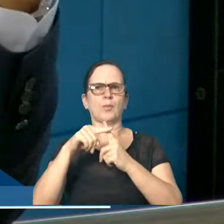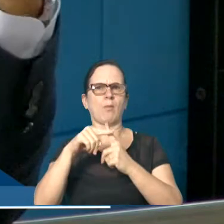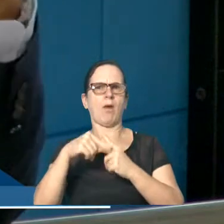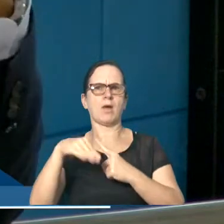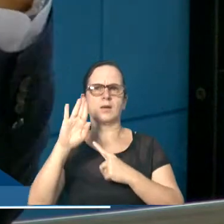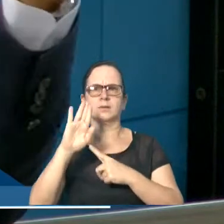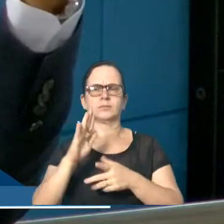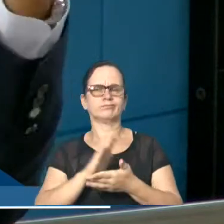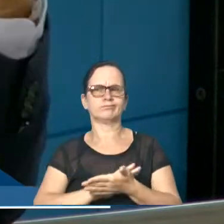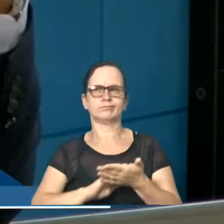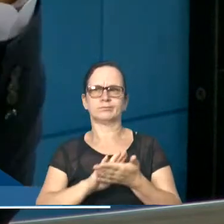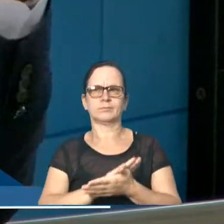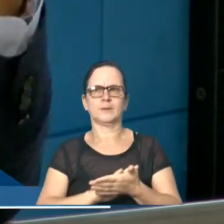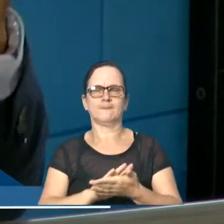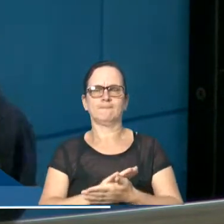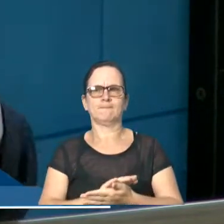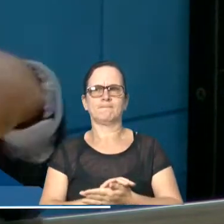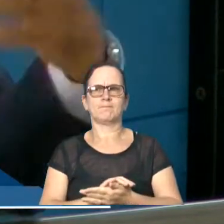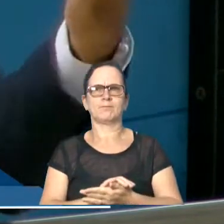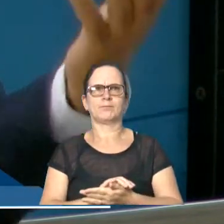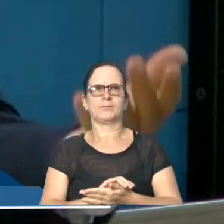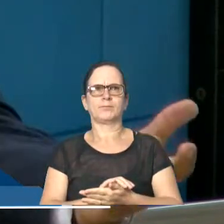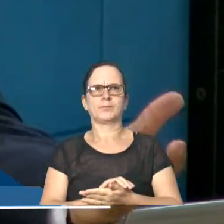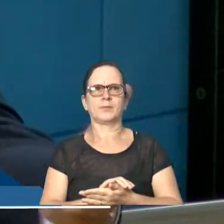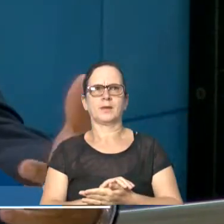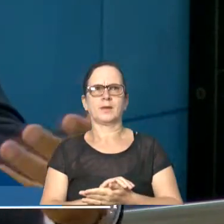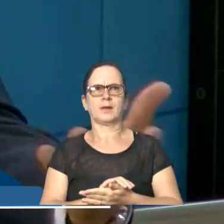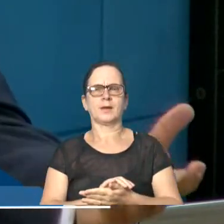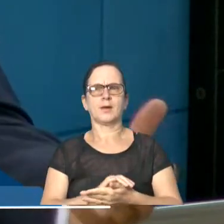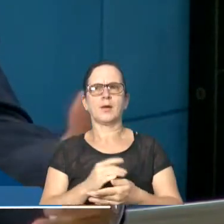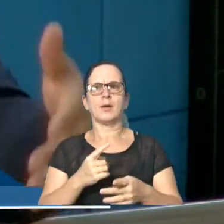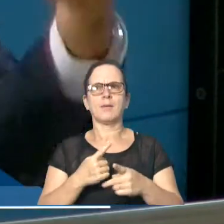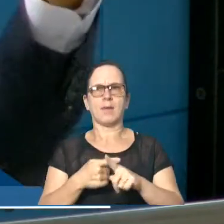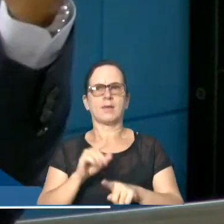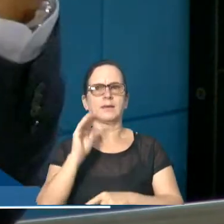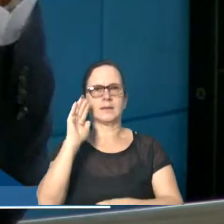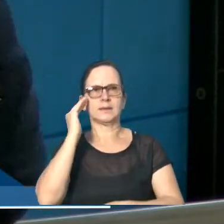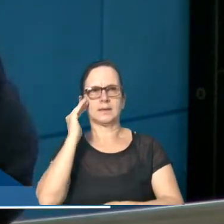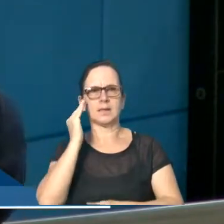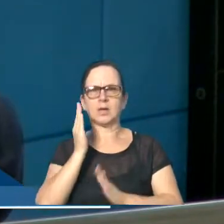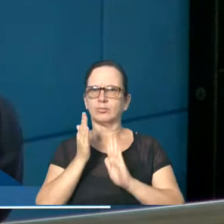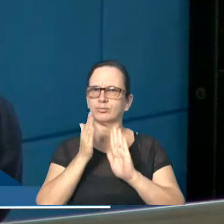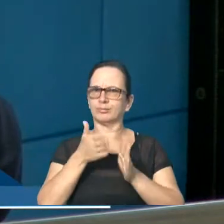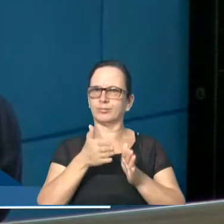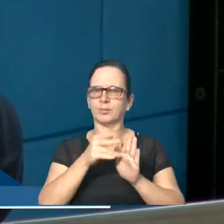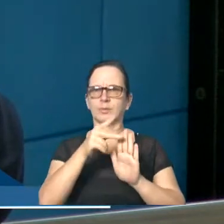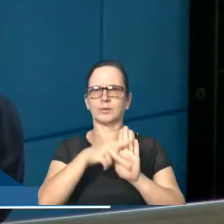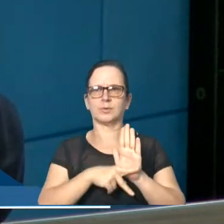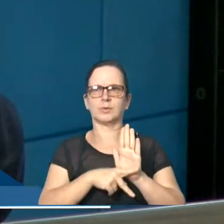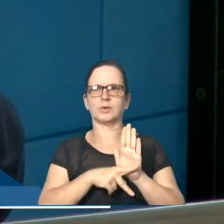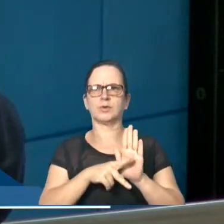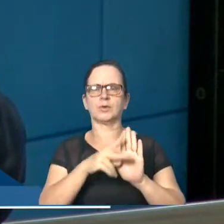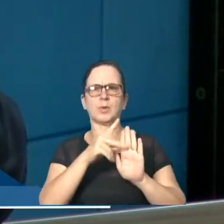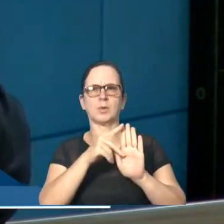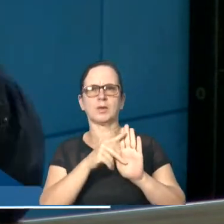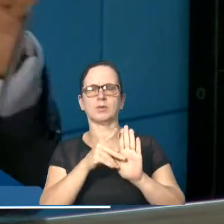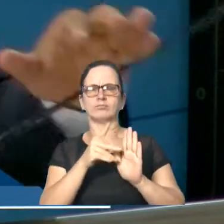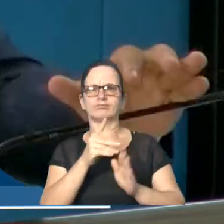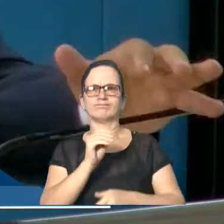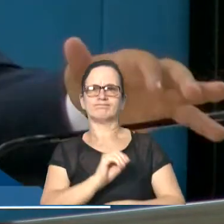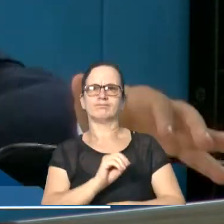de aumento, de reajuste, por isso a minha restrição. Mas entendemos e seguiremos com o projeto, porém o parecer é com